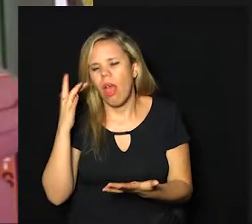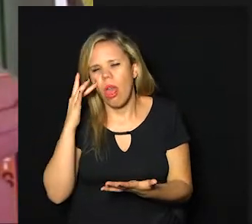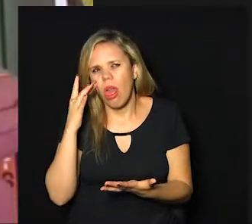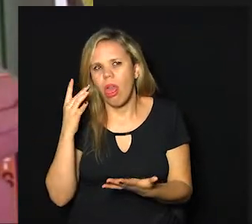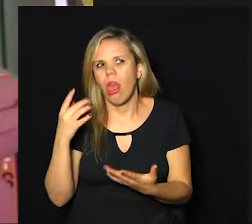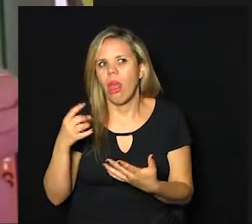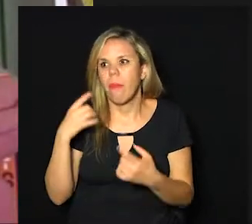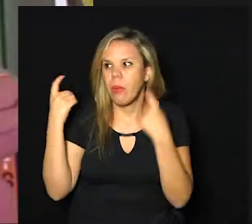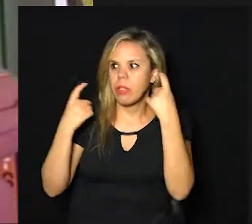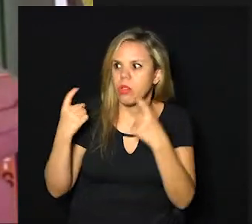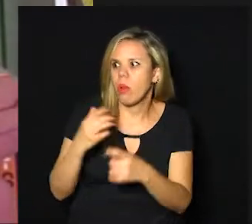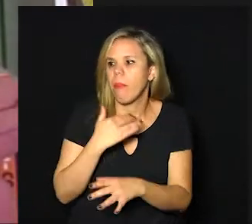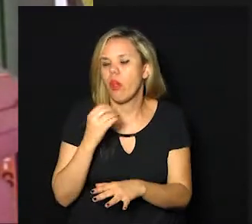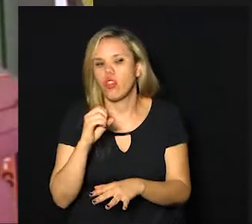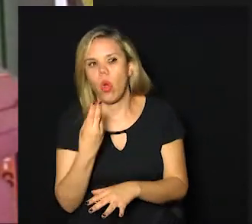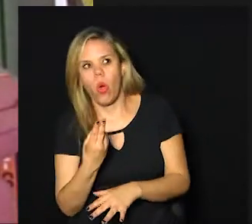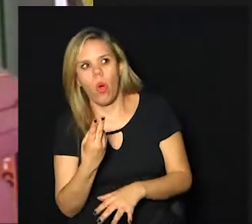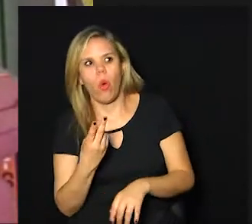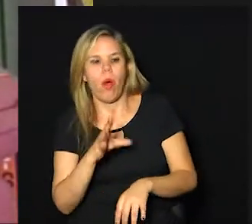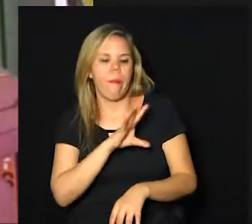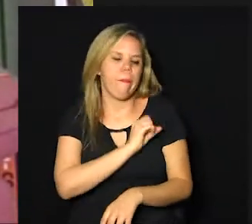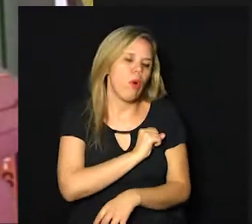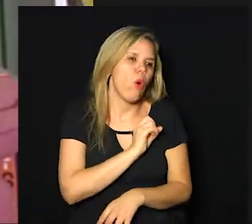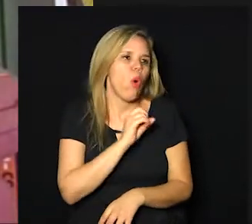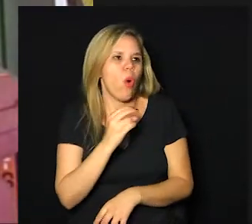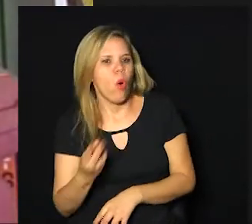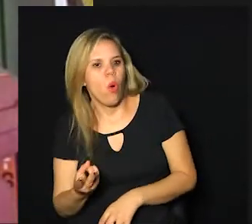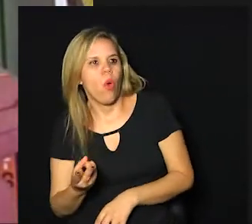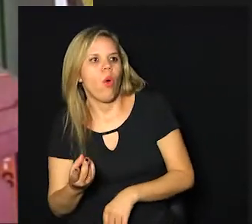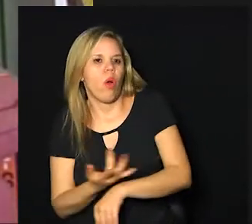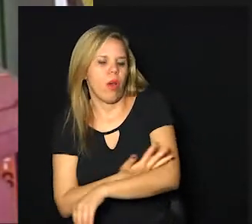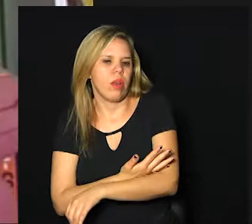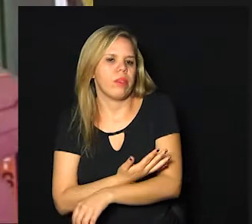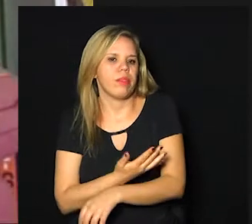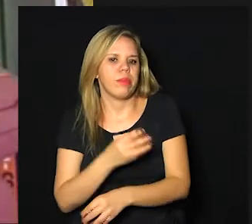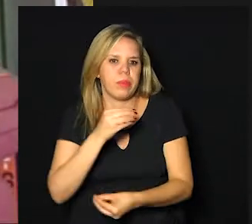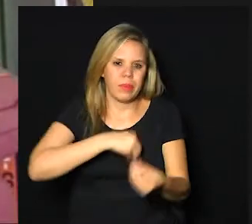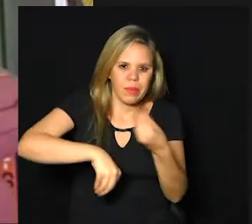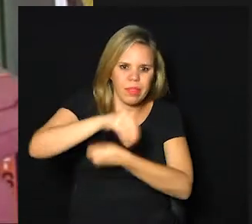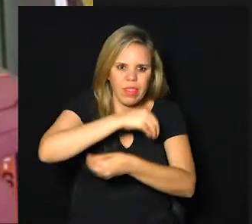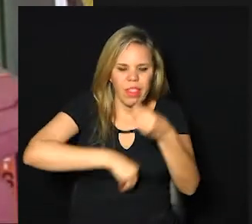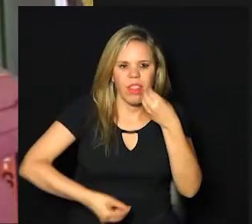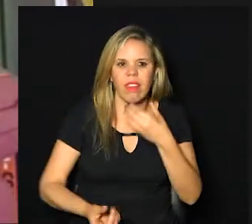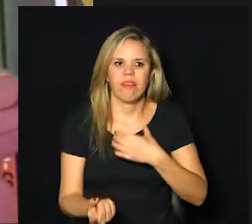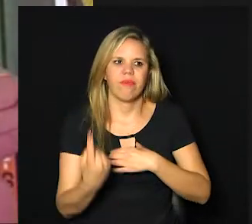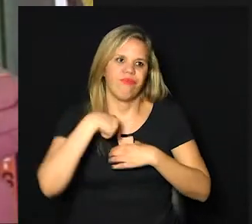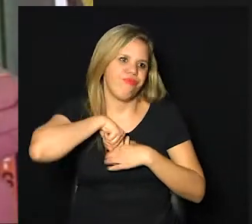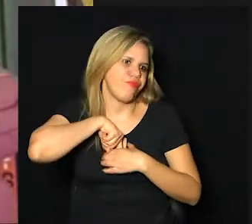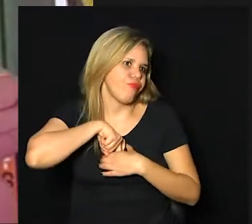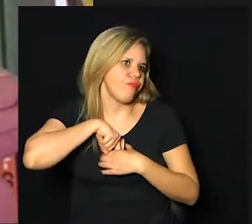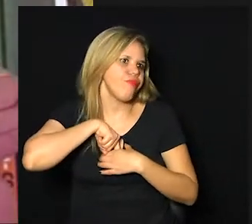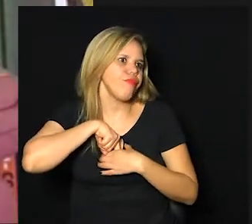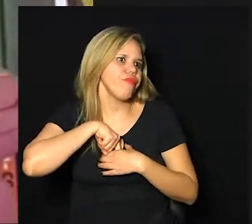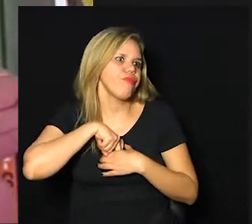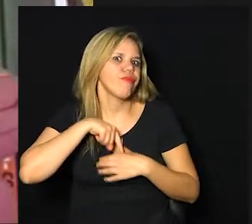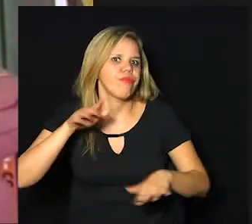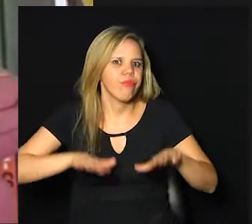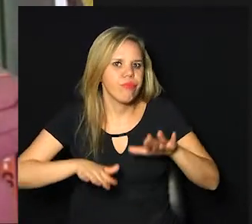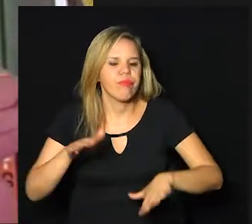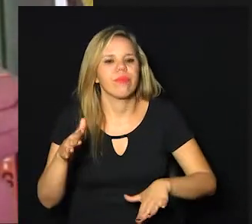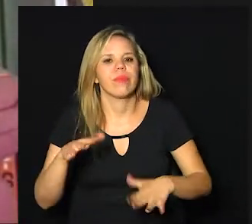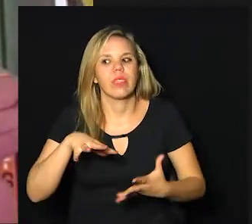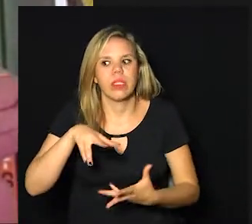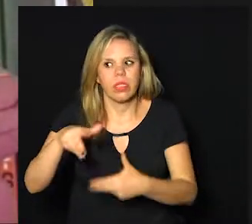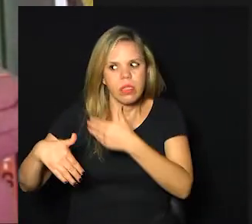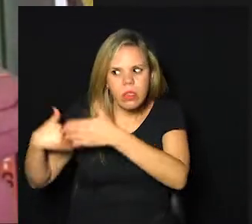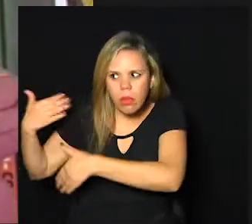do amor, a questão da... As emoções são muito abstratas, muito subjetivas, né? Então, desde que o mundo é mundo, aí a gente